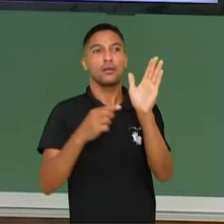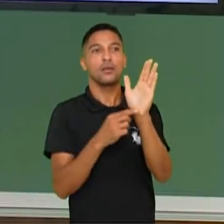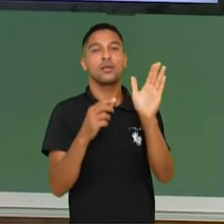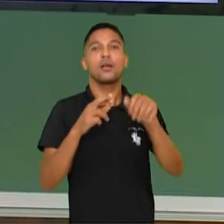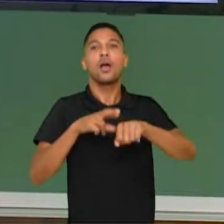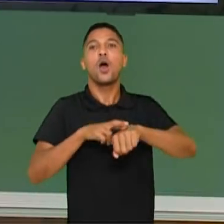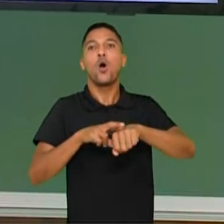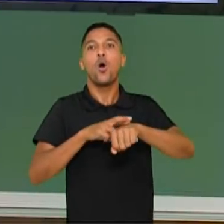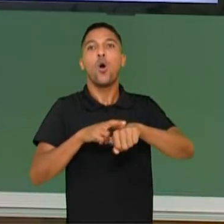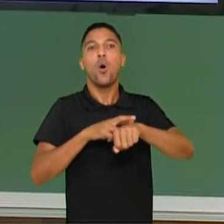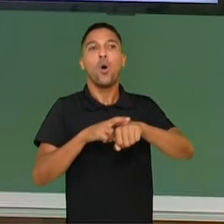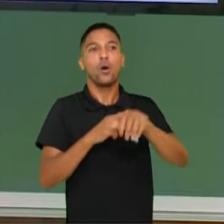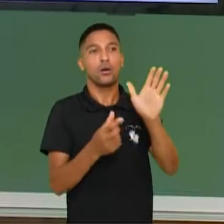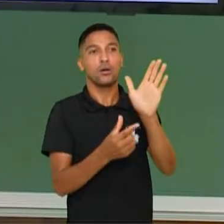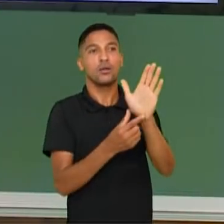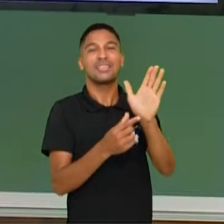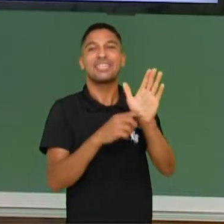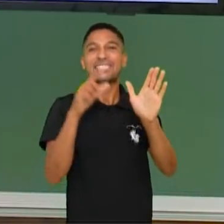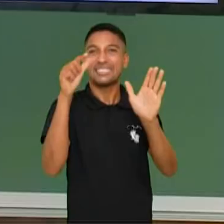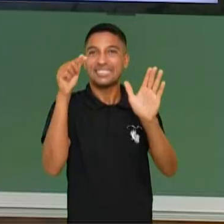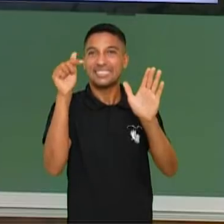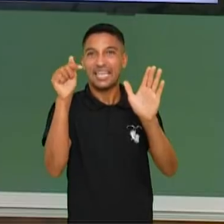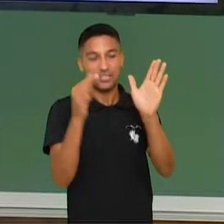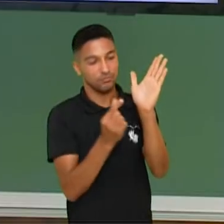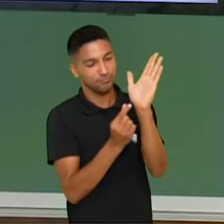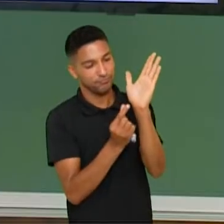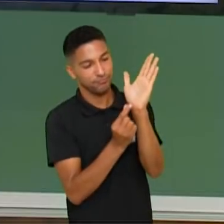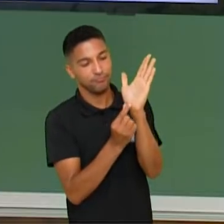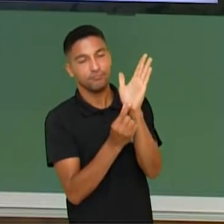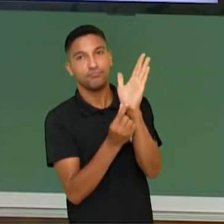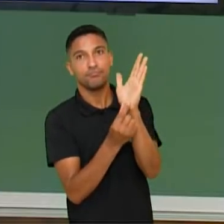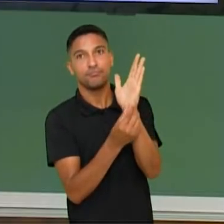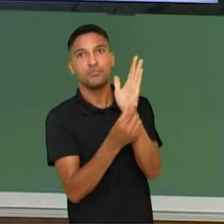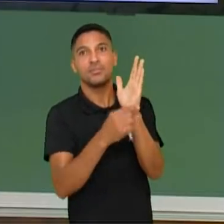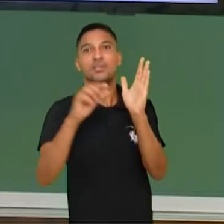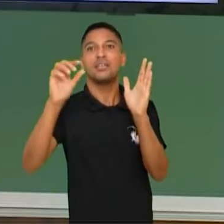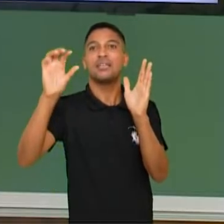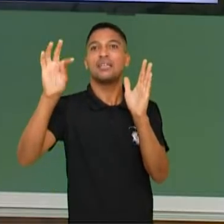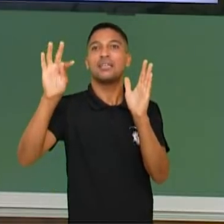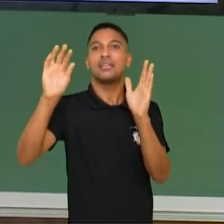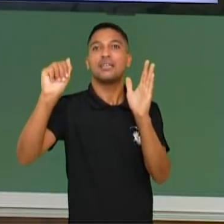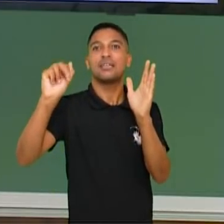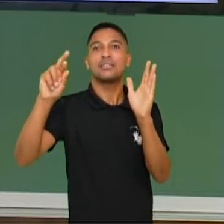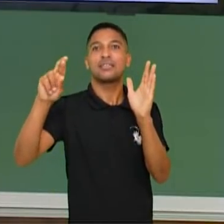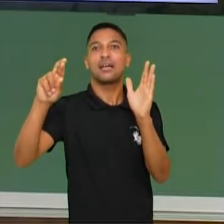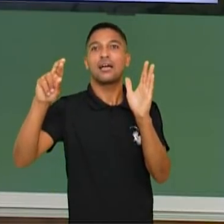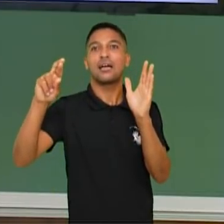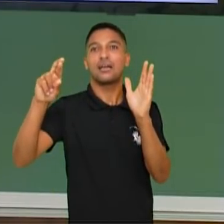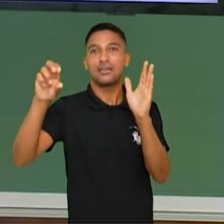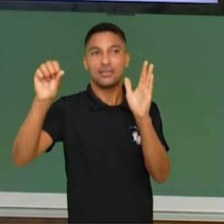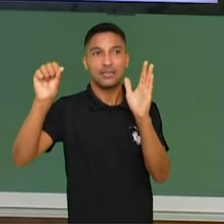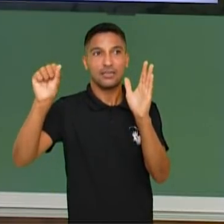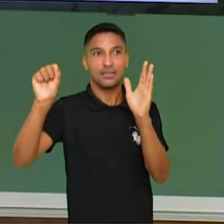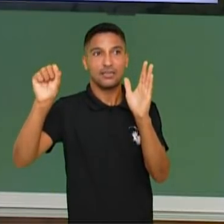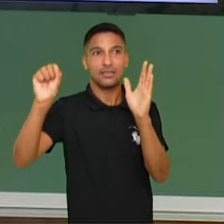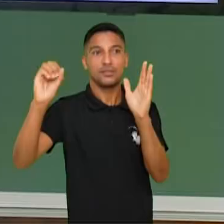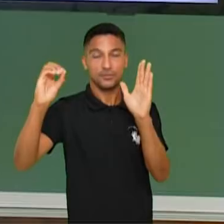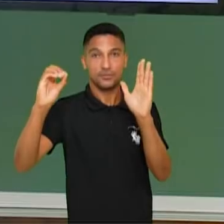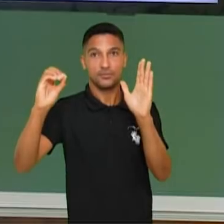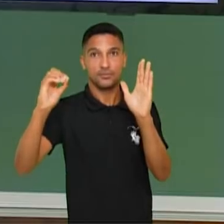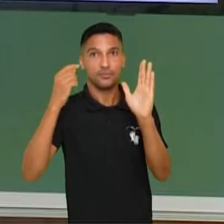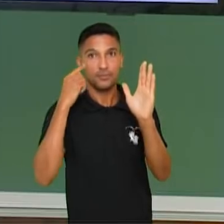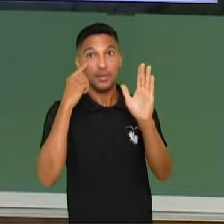são 7 ossinhos que fazem parte do tarso. Todos eles são